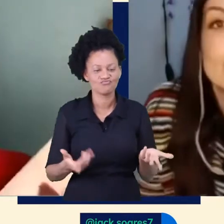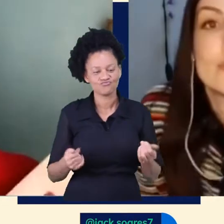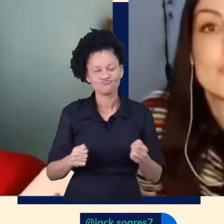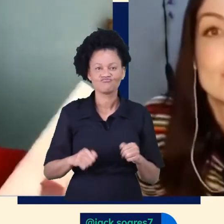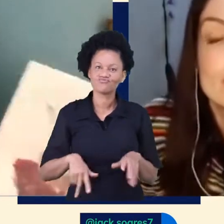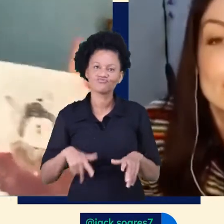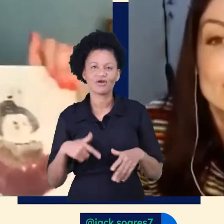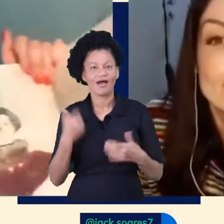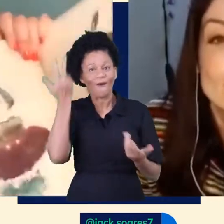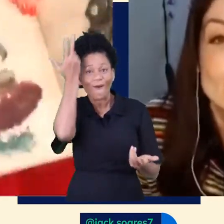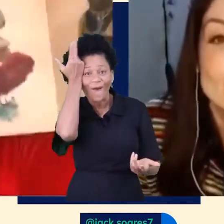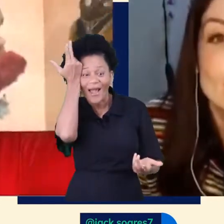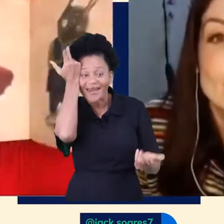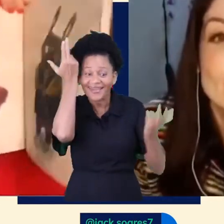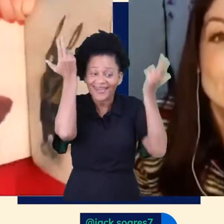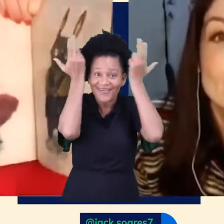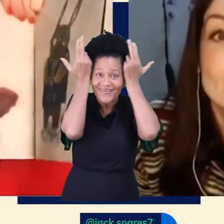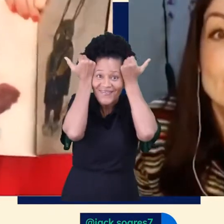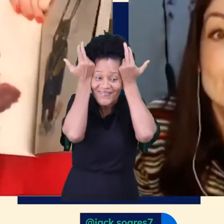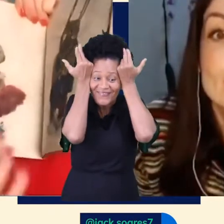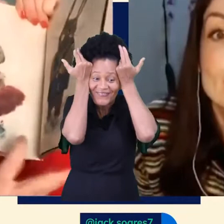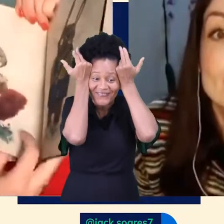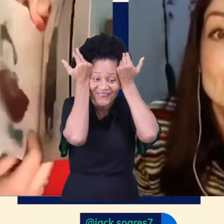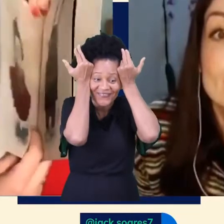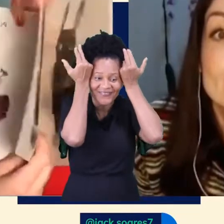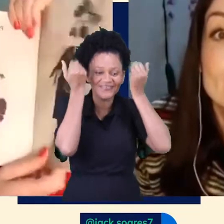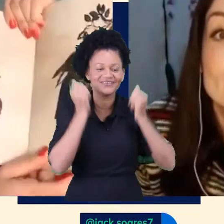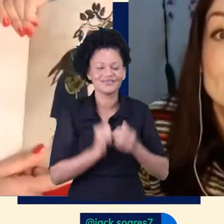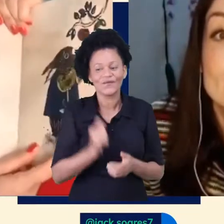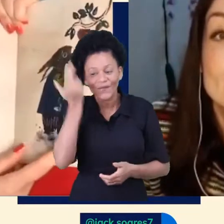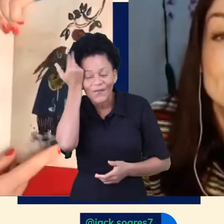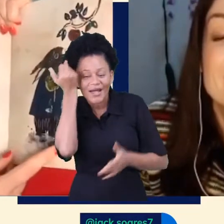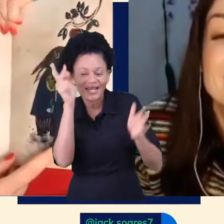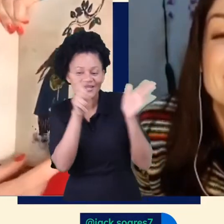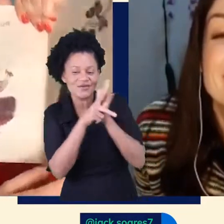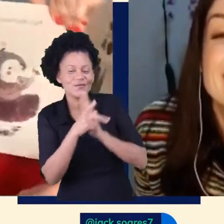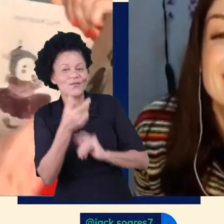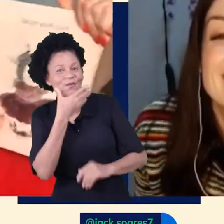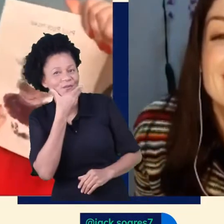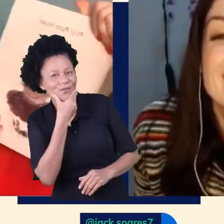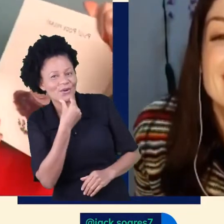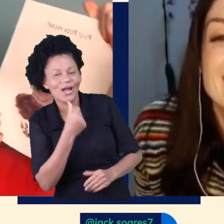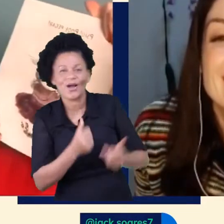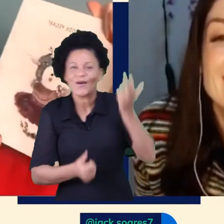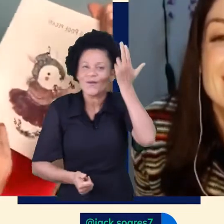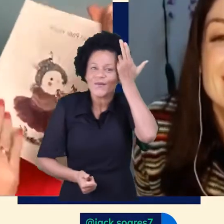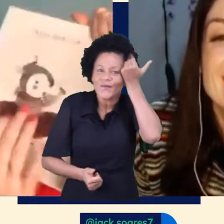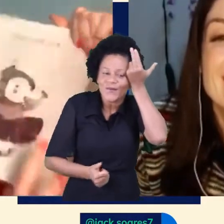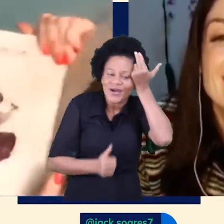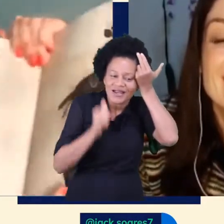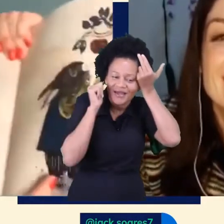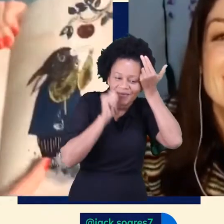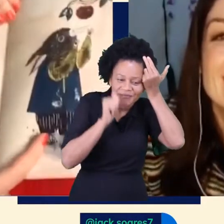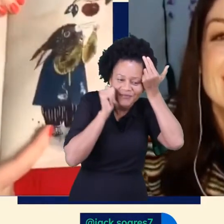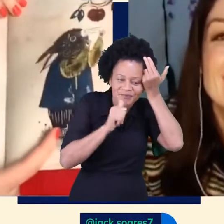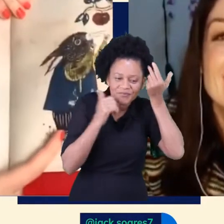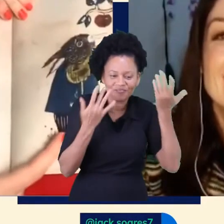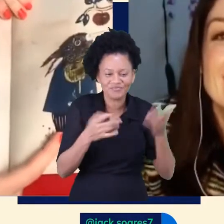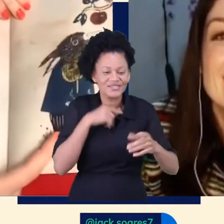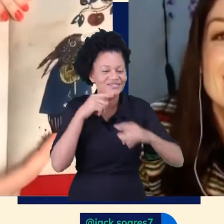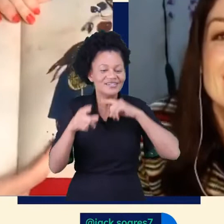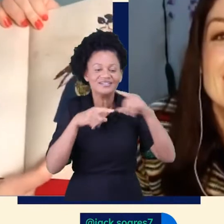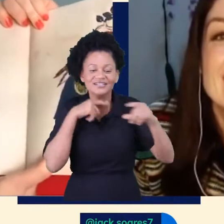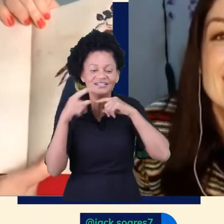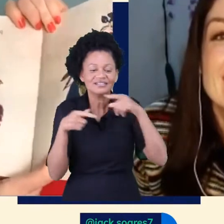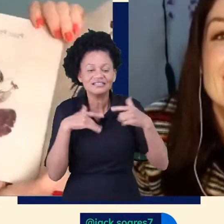um começa a usar a roupa do outro ou os acessórios do outro. Então, o coelho... Aqui, ó. O coelho